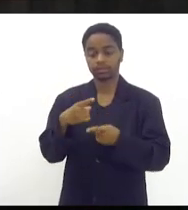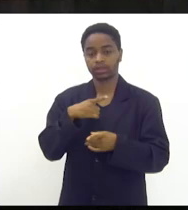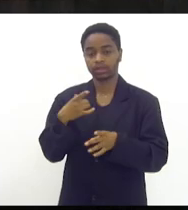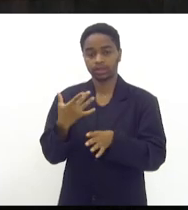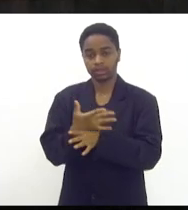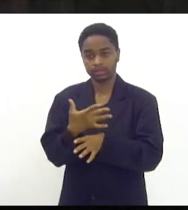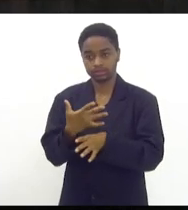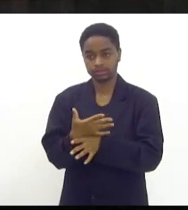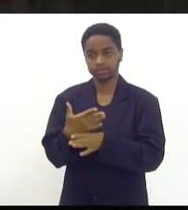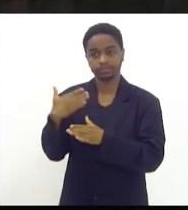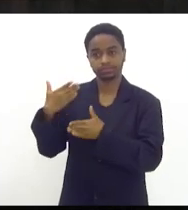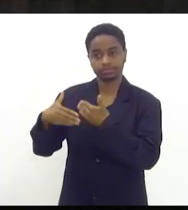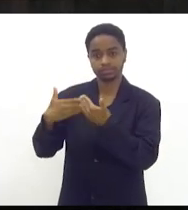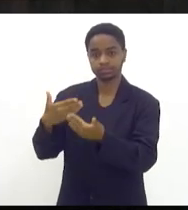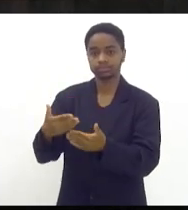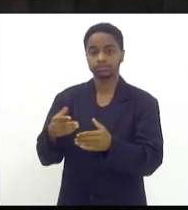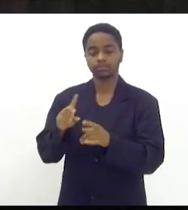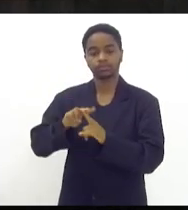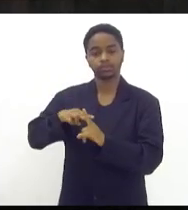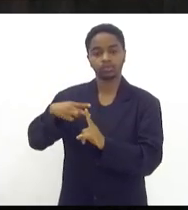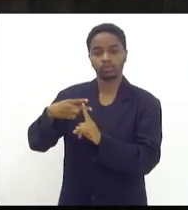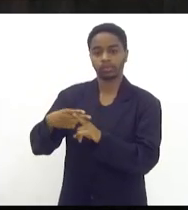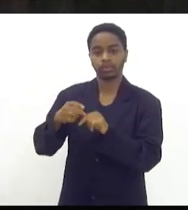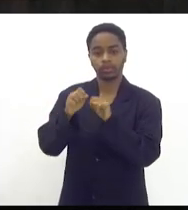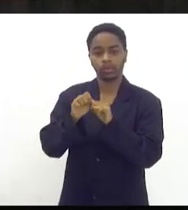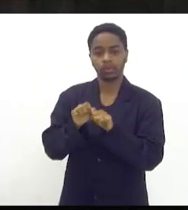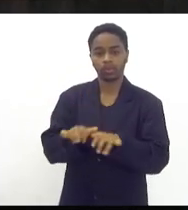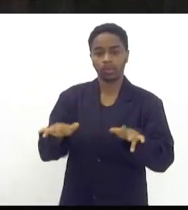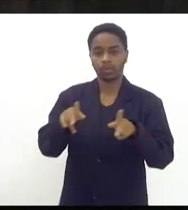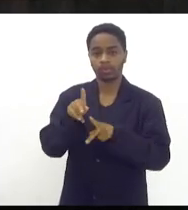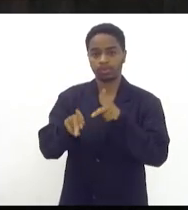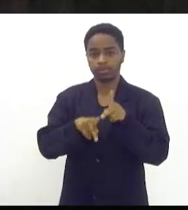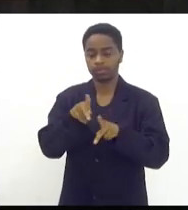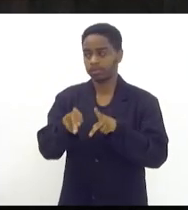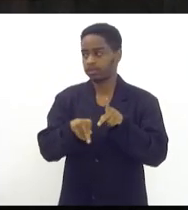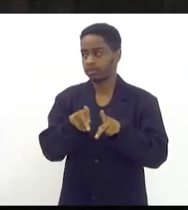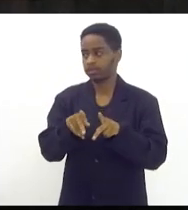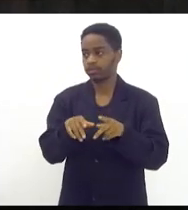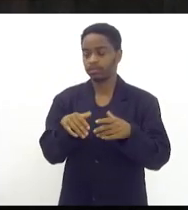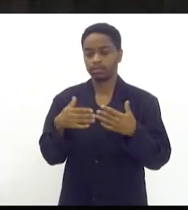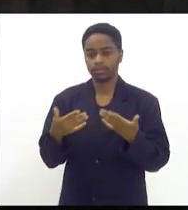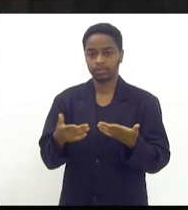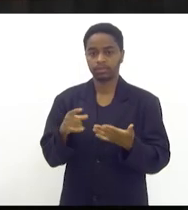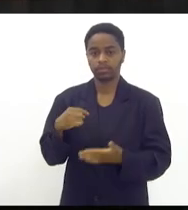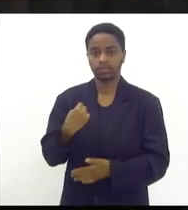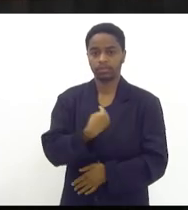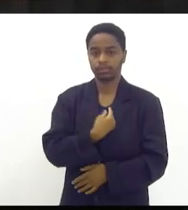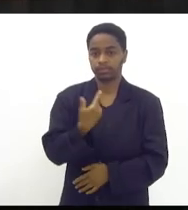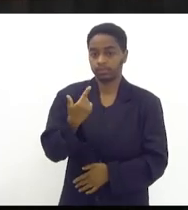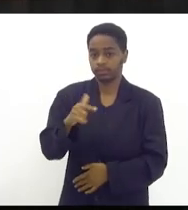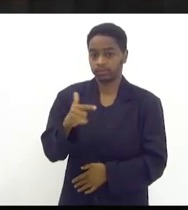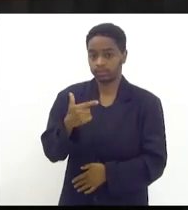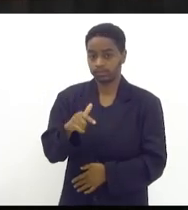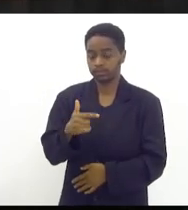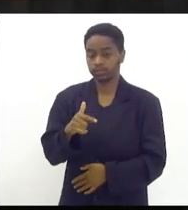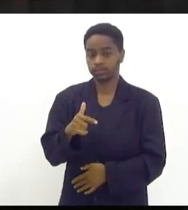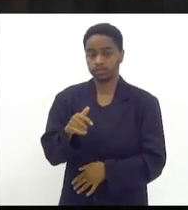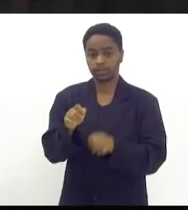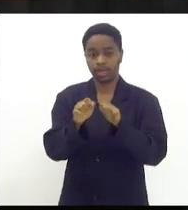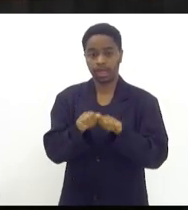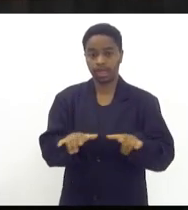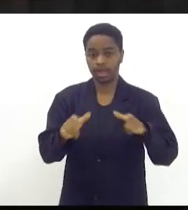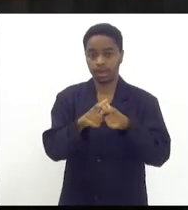que cresceu e duplicou demograficamente seu número de habitantes, e a gente não tem sequer uma ampliação de